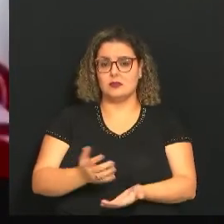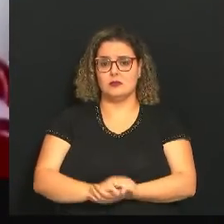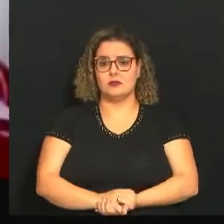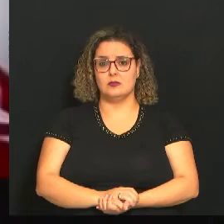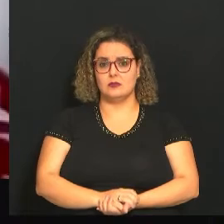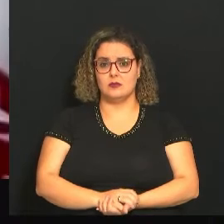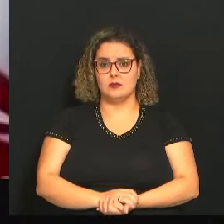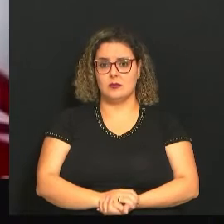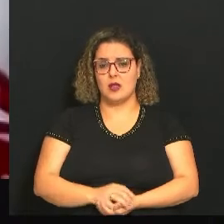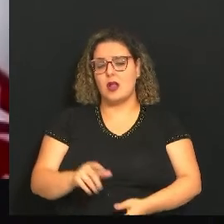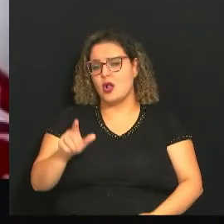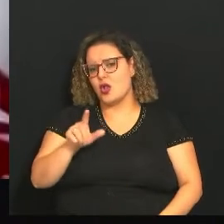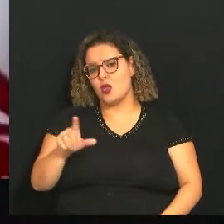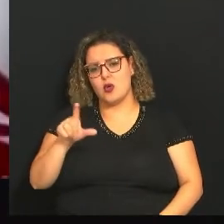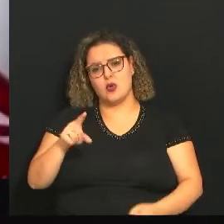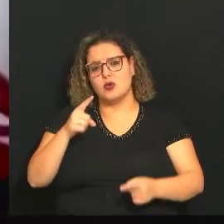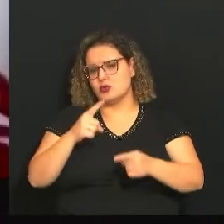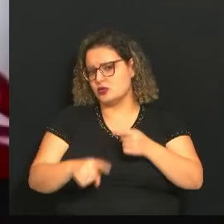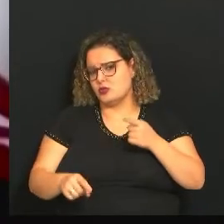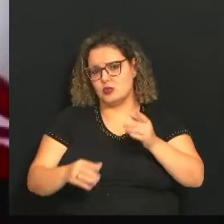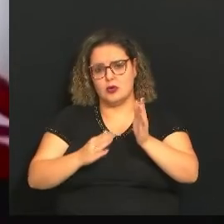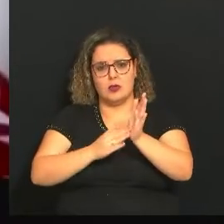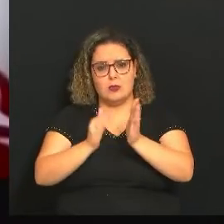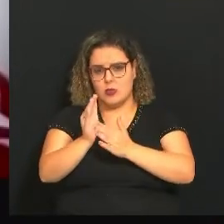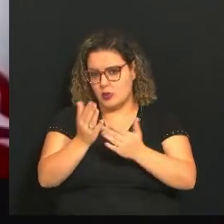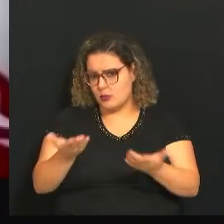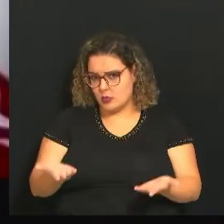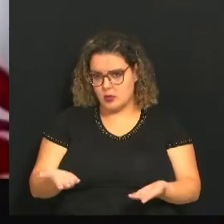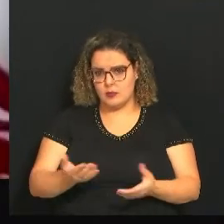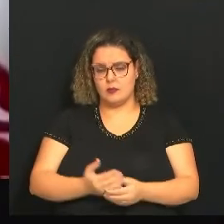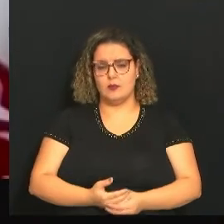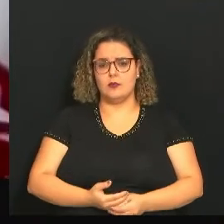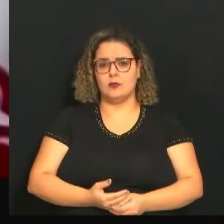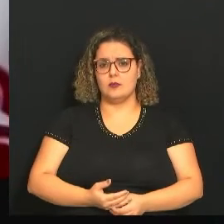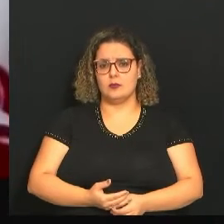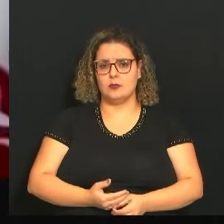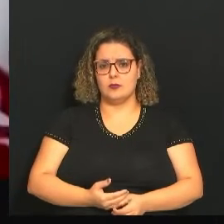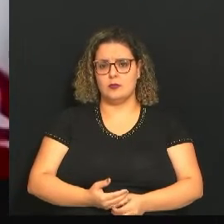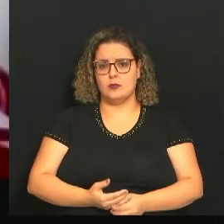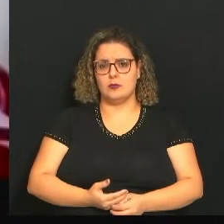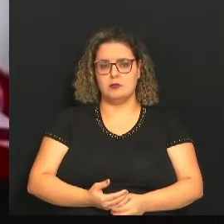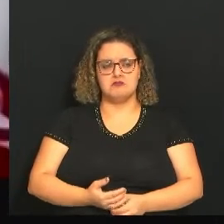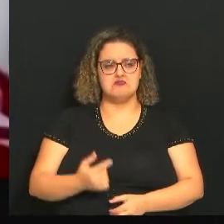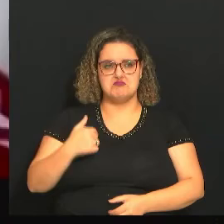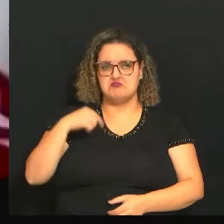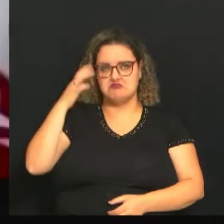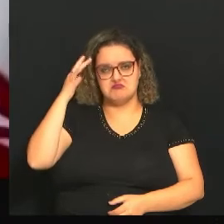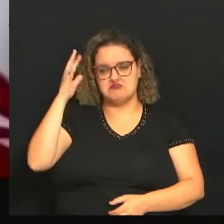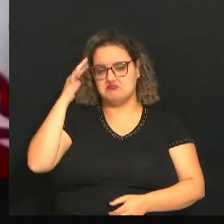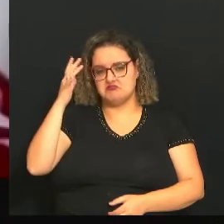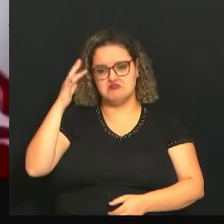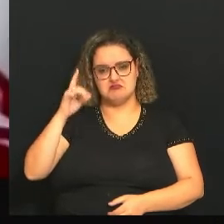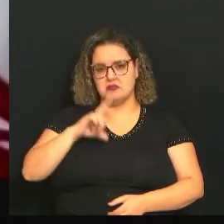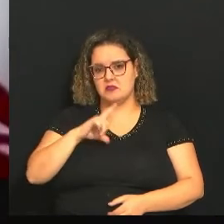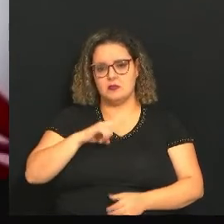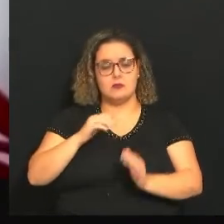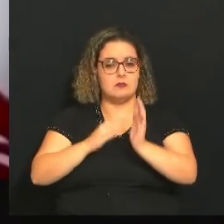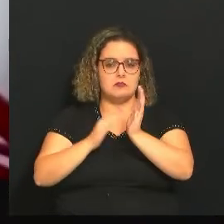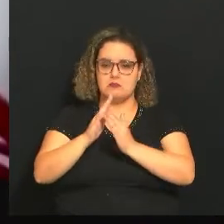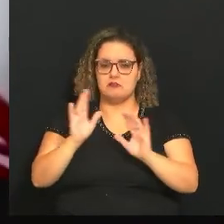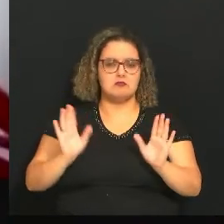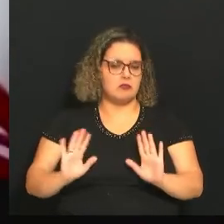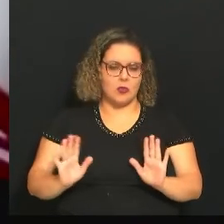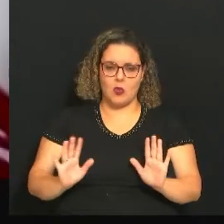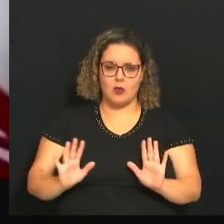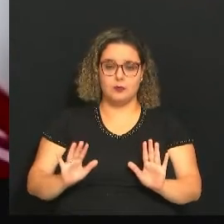é claro que ele ia proibir concurso público, né? E eu não me iludi em momento algum que haveria concurso público. E a gente chamava